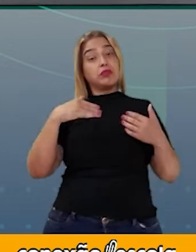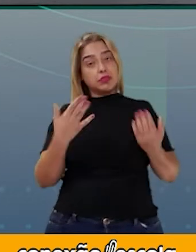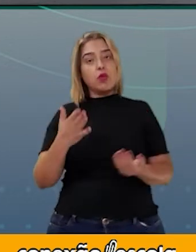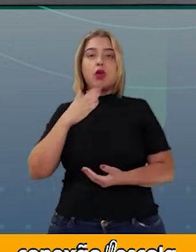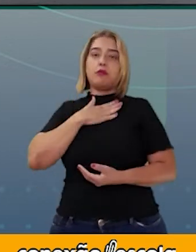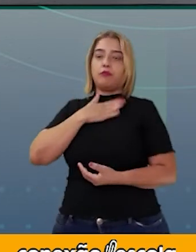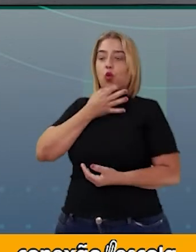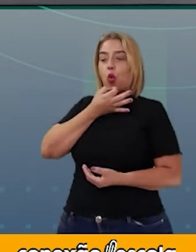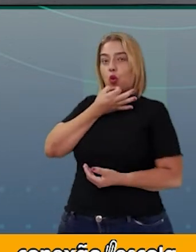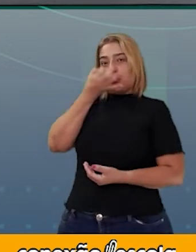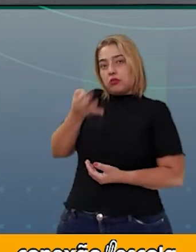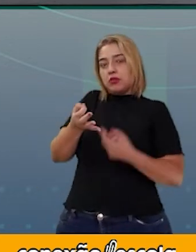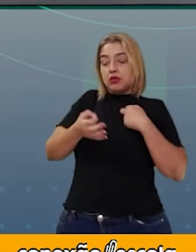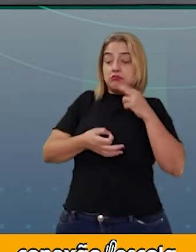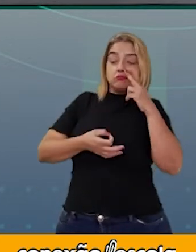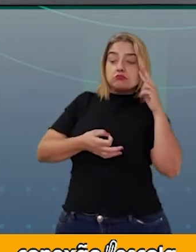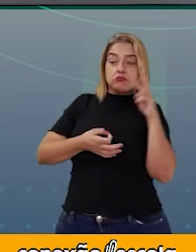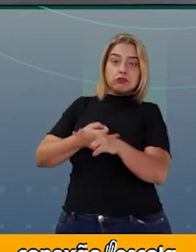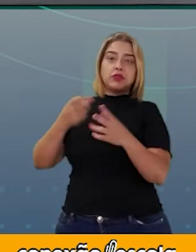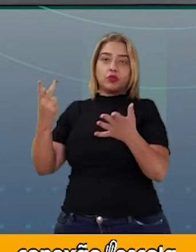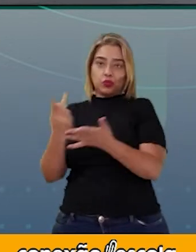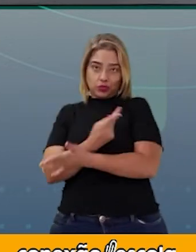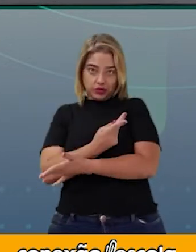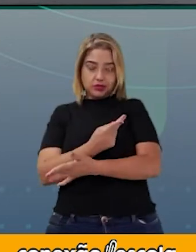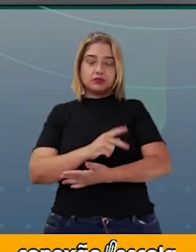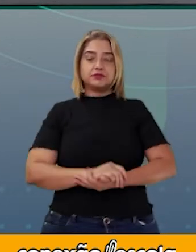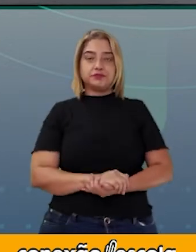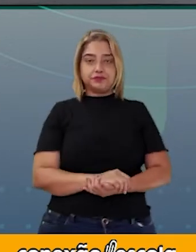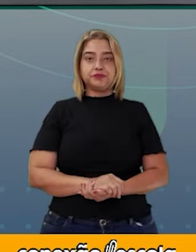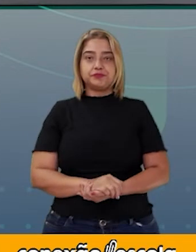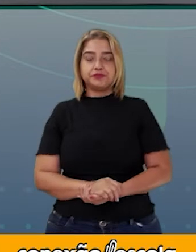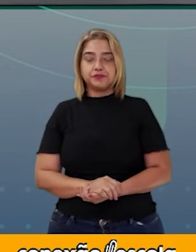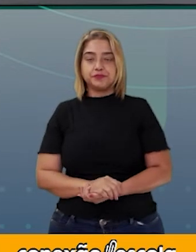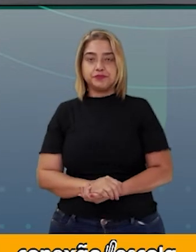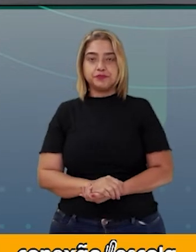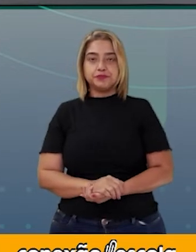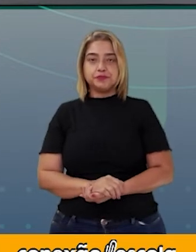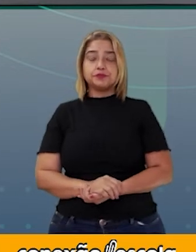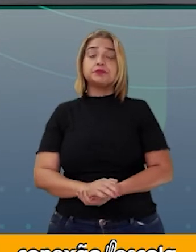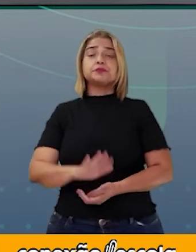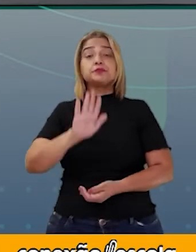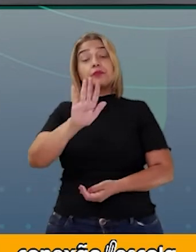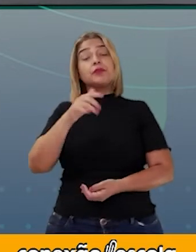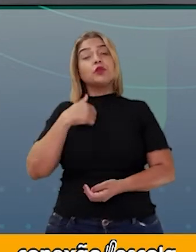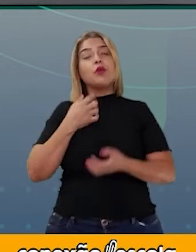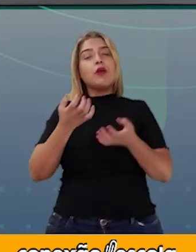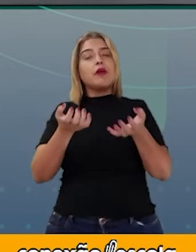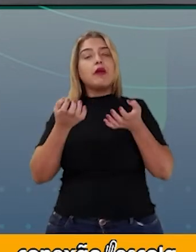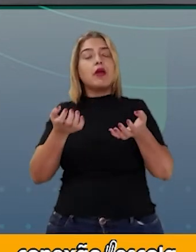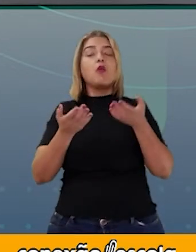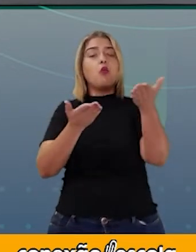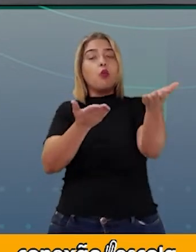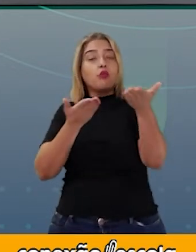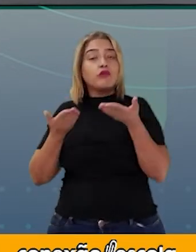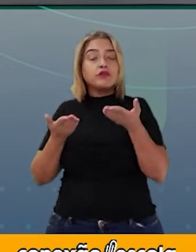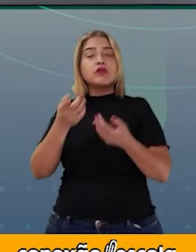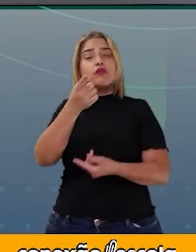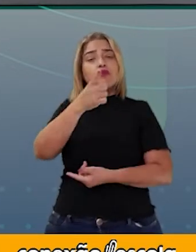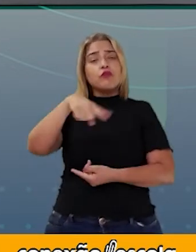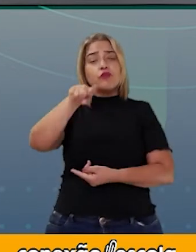respeito do fato que acabou de acontecer. E então, eu quero te convidar a